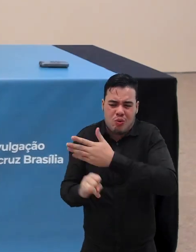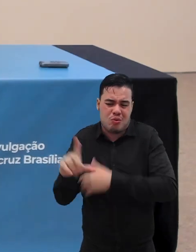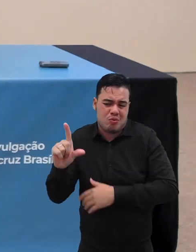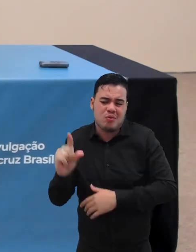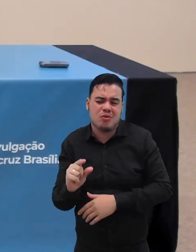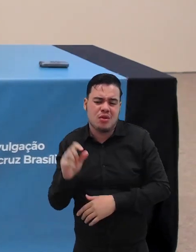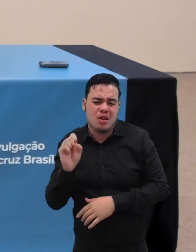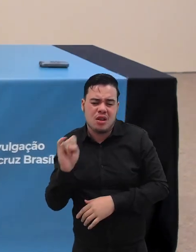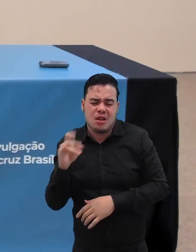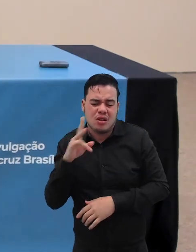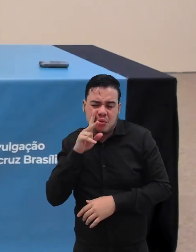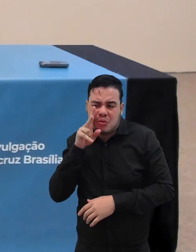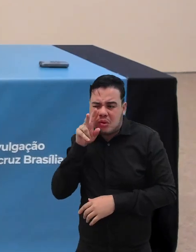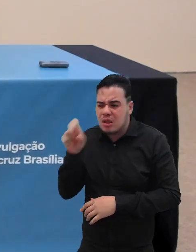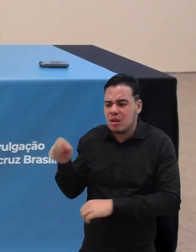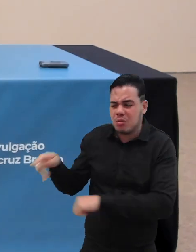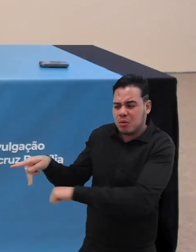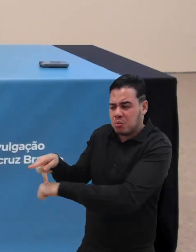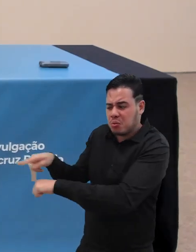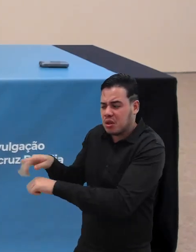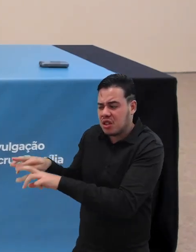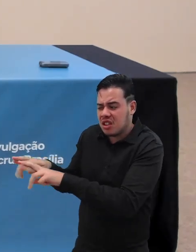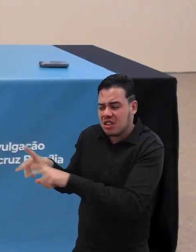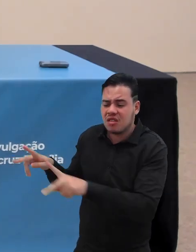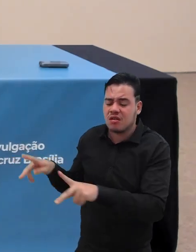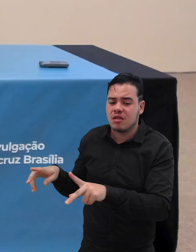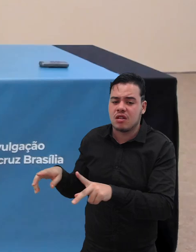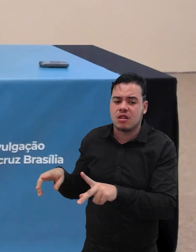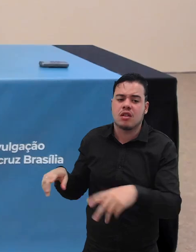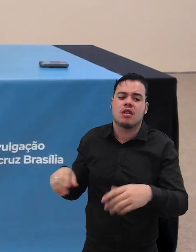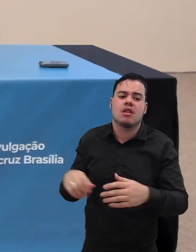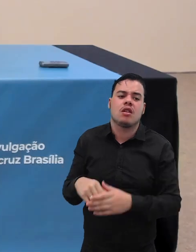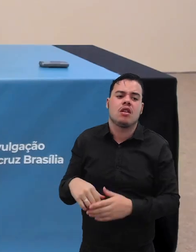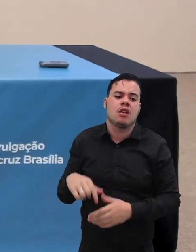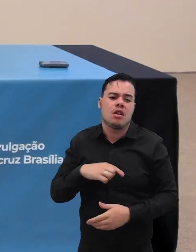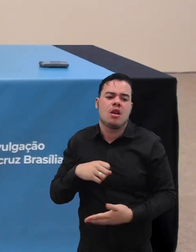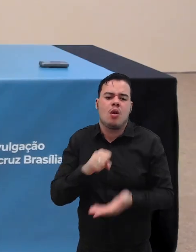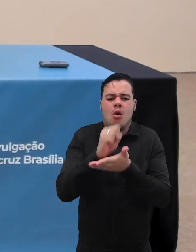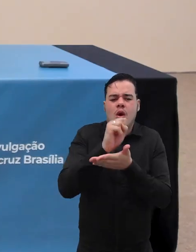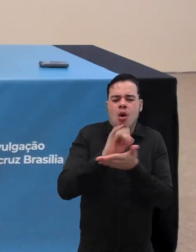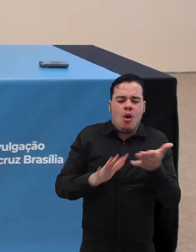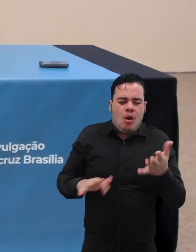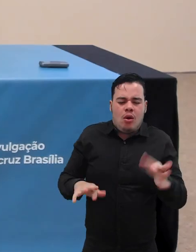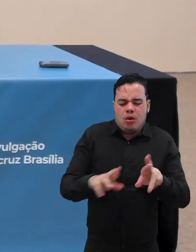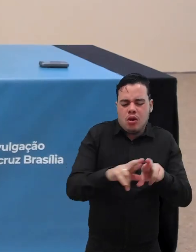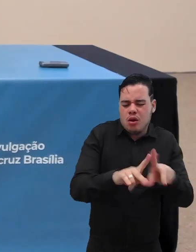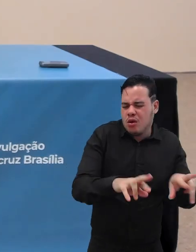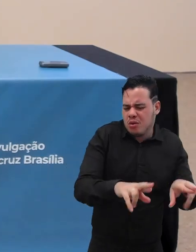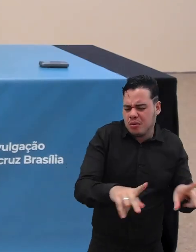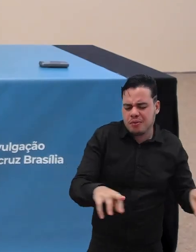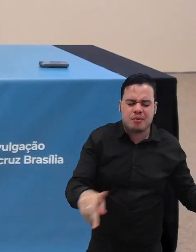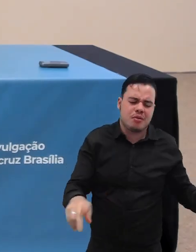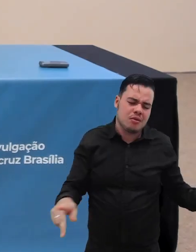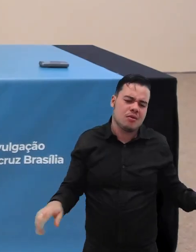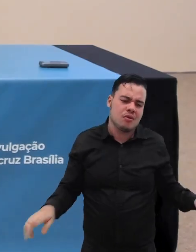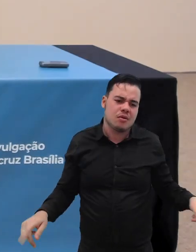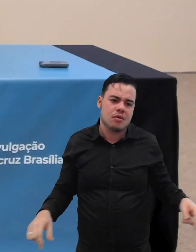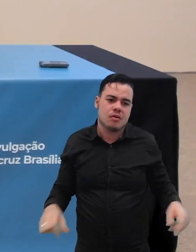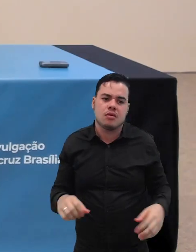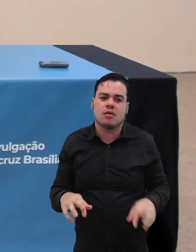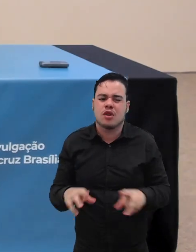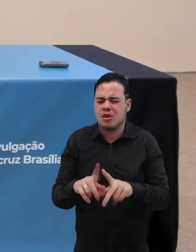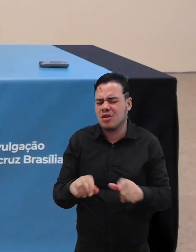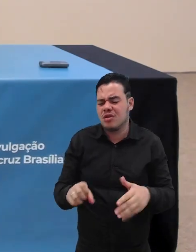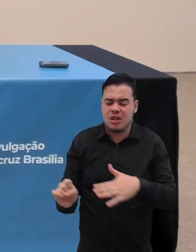países, nós fazemos atividades de diversas formas, de diversos formatos, com diversas